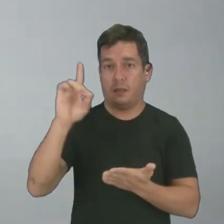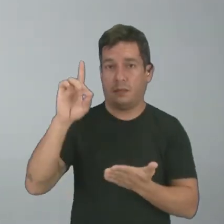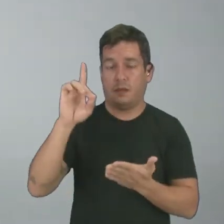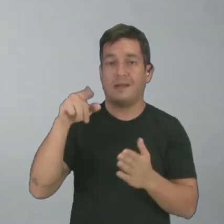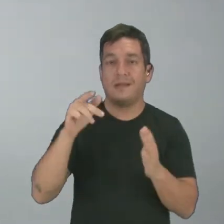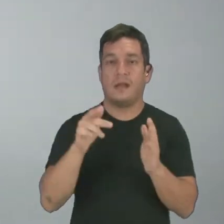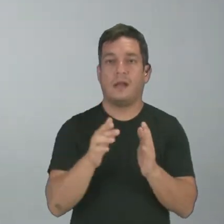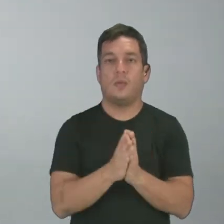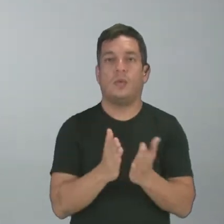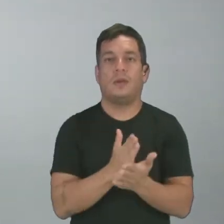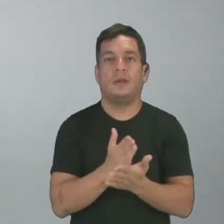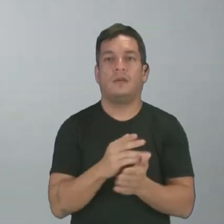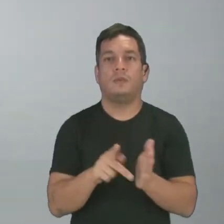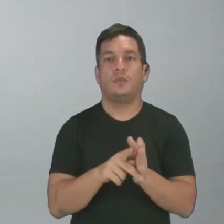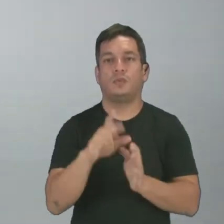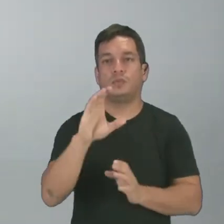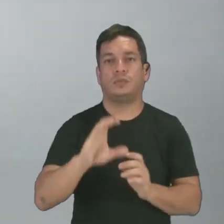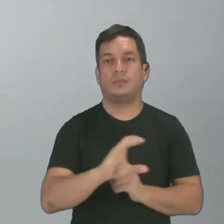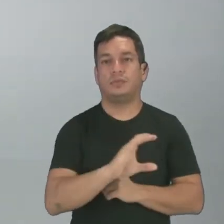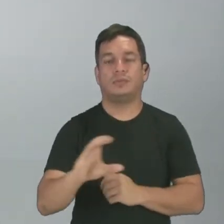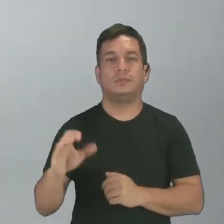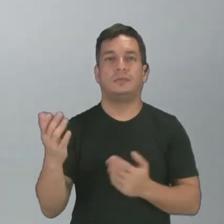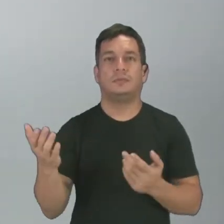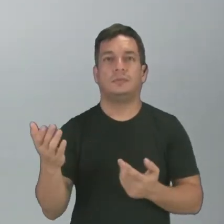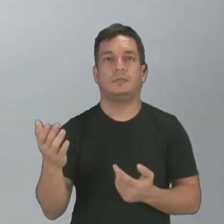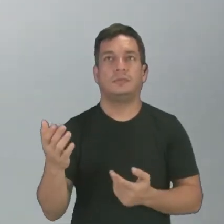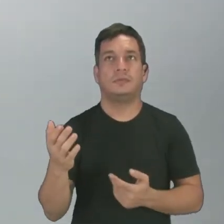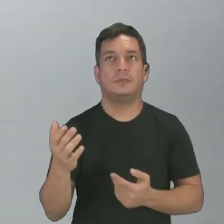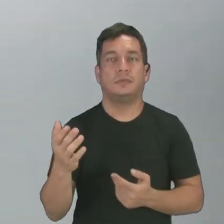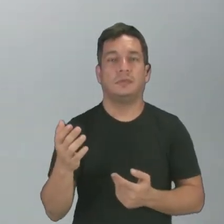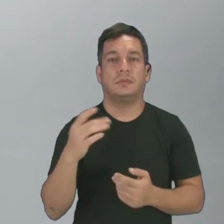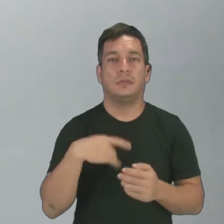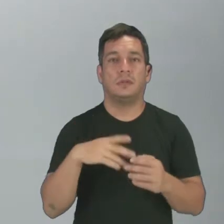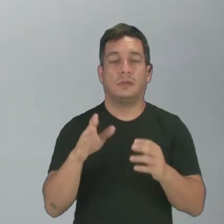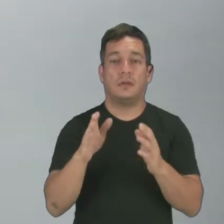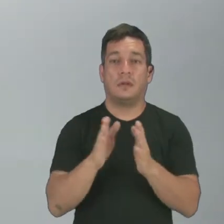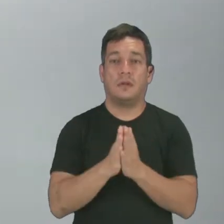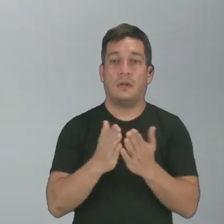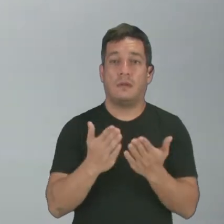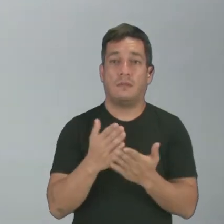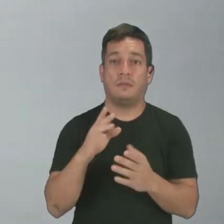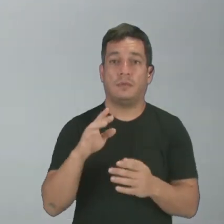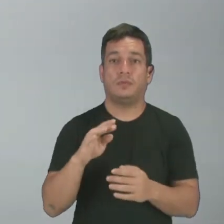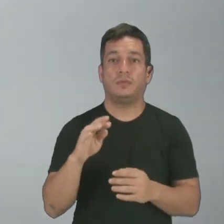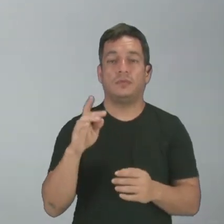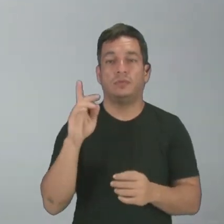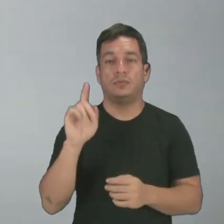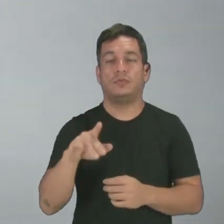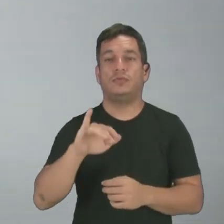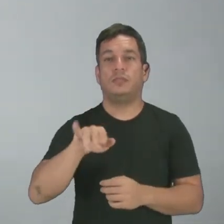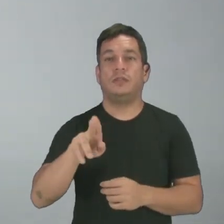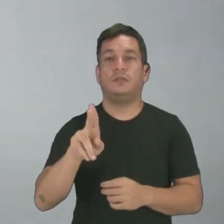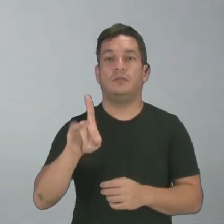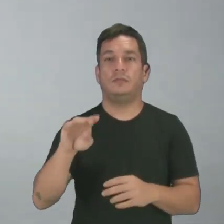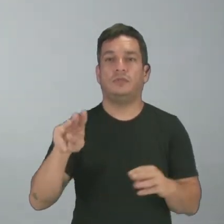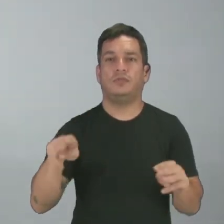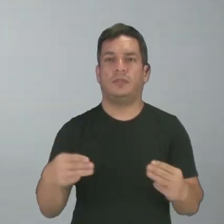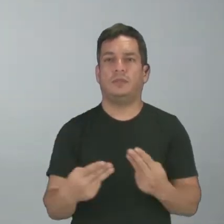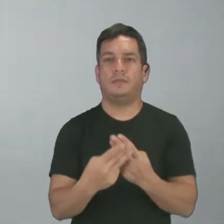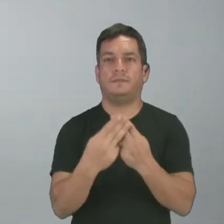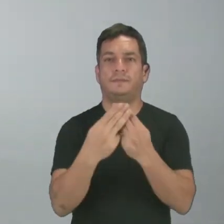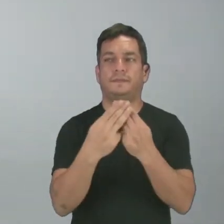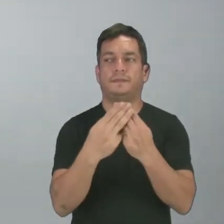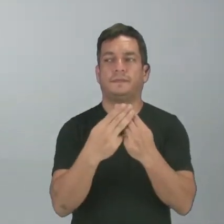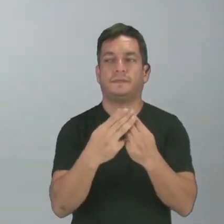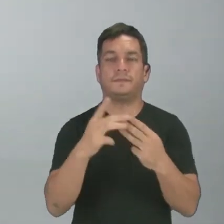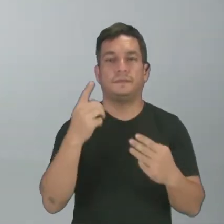do cristão, né, da Torá, que é a Bíblia do judeu, ou do Alcorão, que é a Bíblia